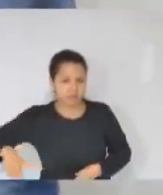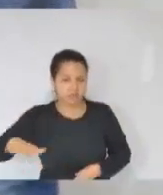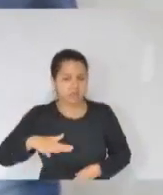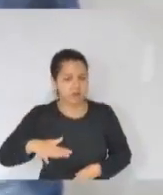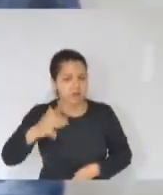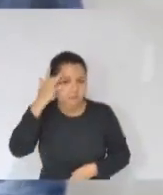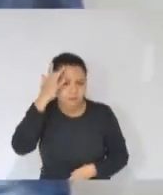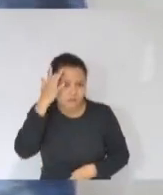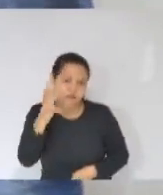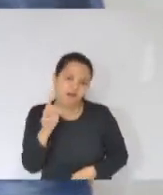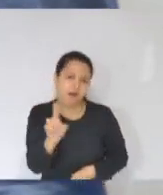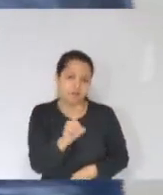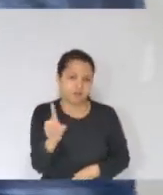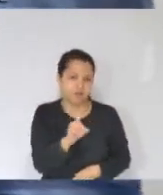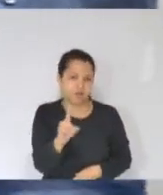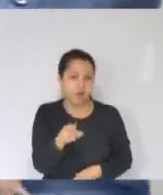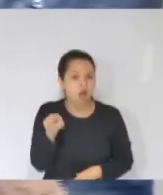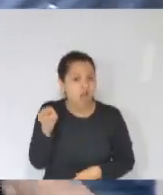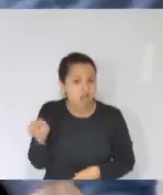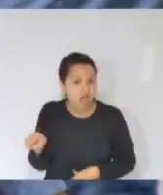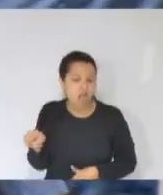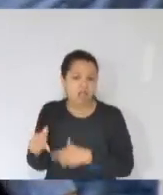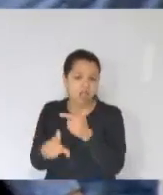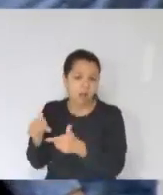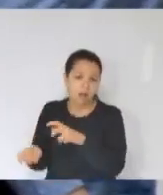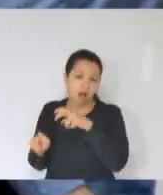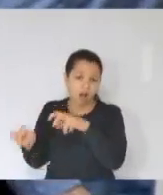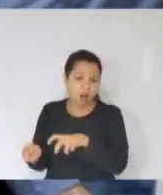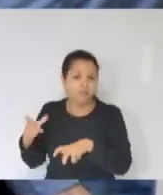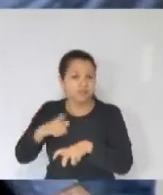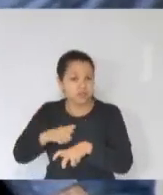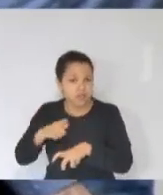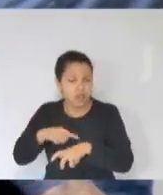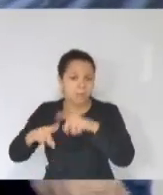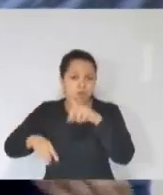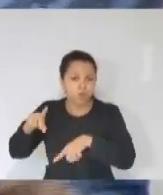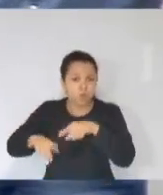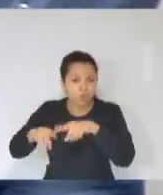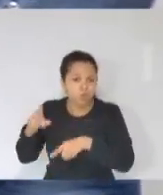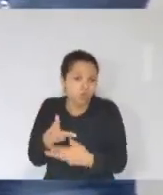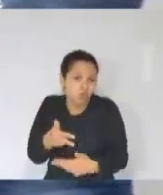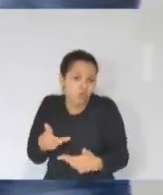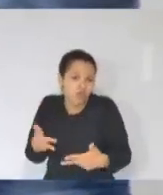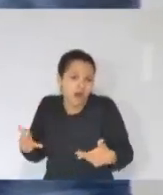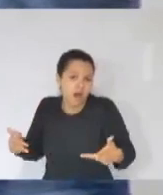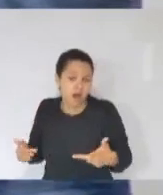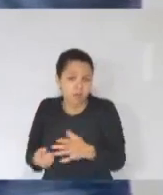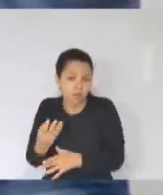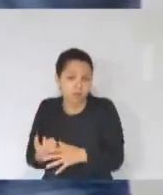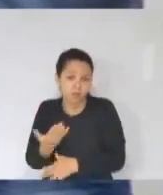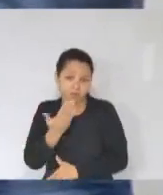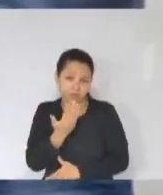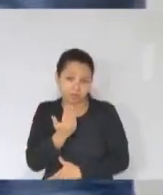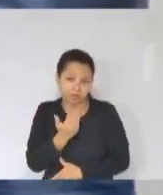para tirar esse agricultor que está lá com máquina, investimento, para produzir o alimento.